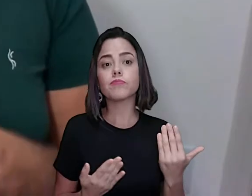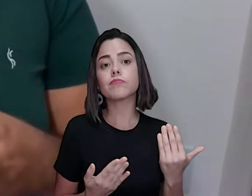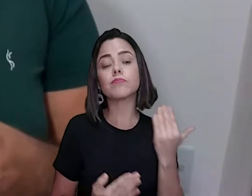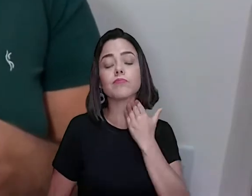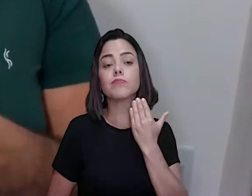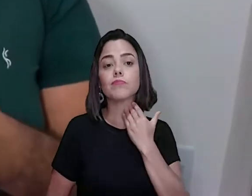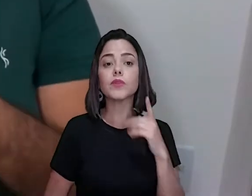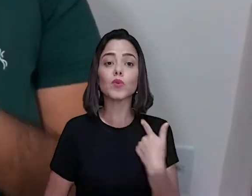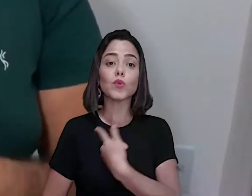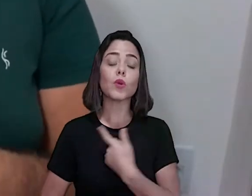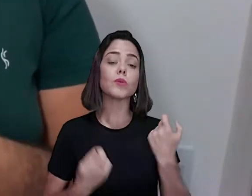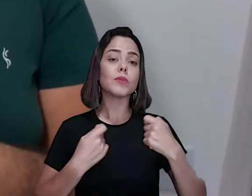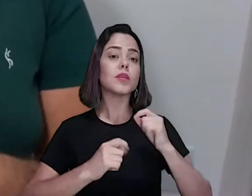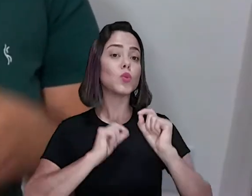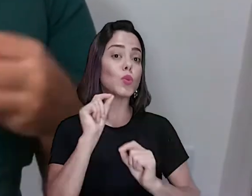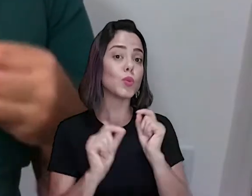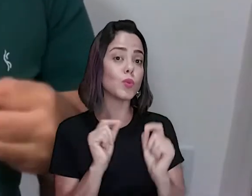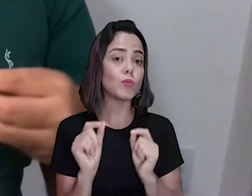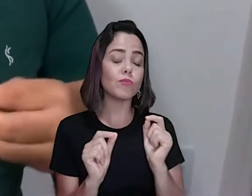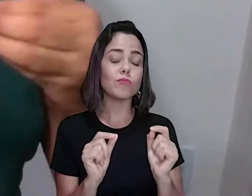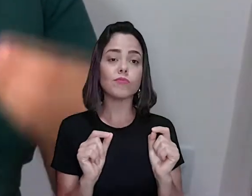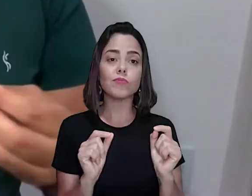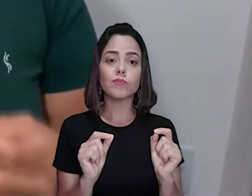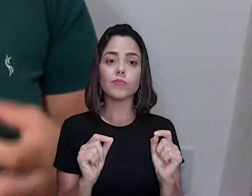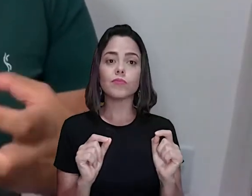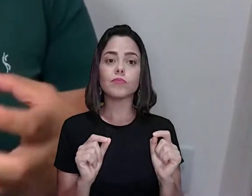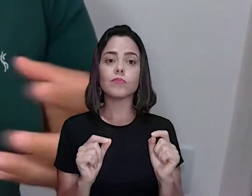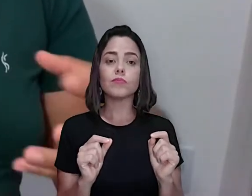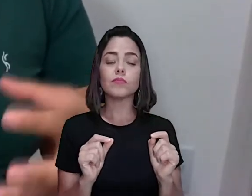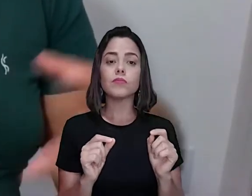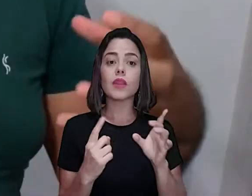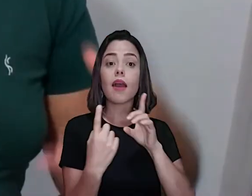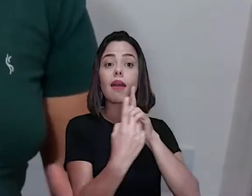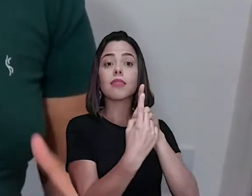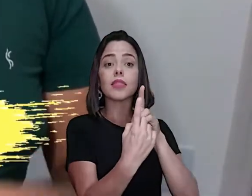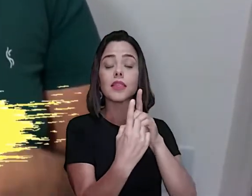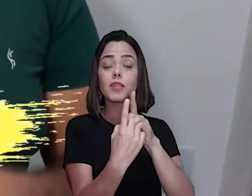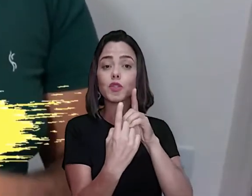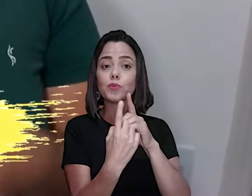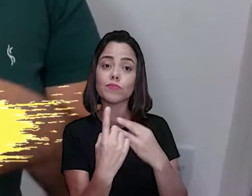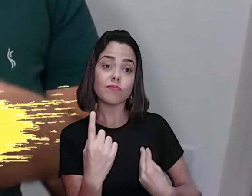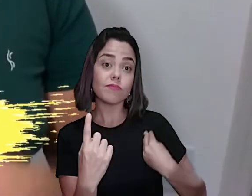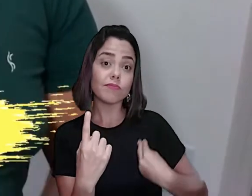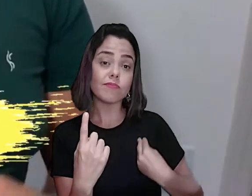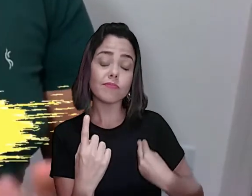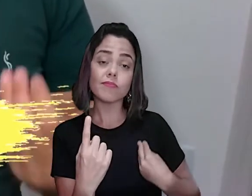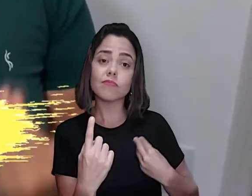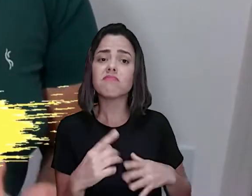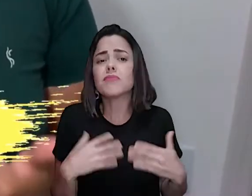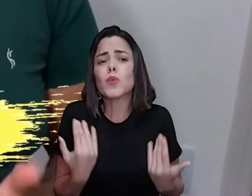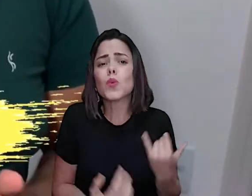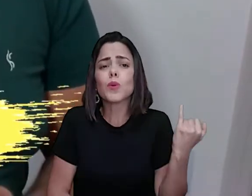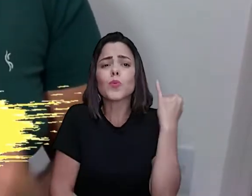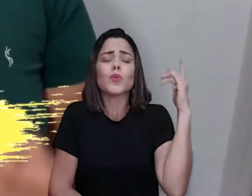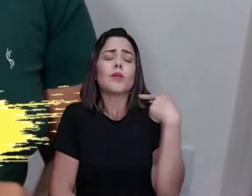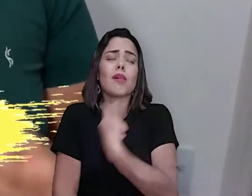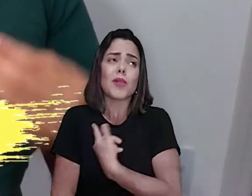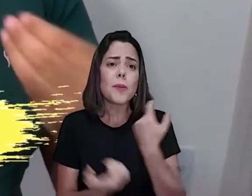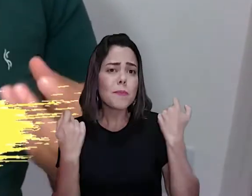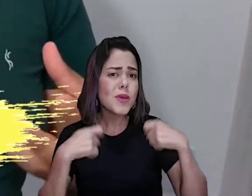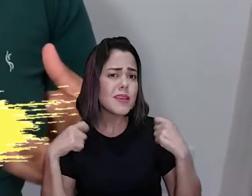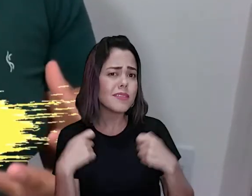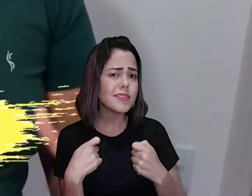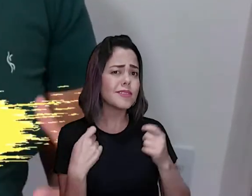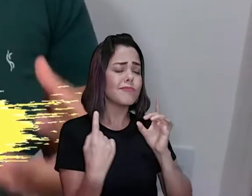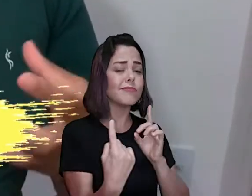primeira questão que a gente precisa avaliar é a questão do atendimento presencial. O quão importante é para a gente ter